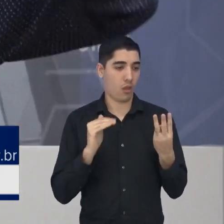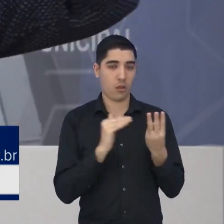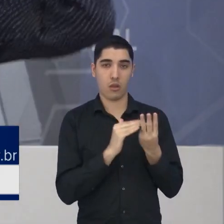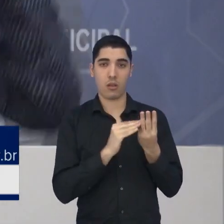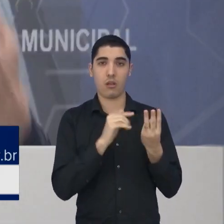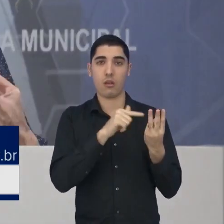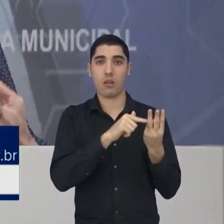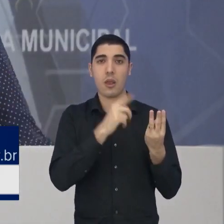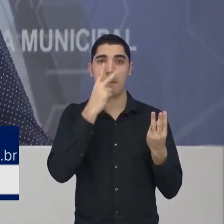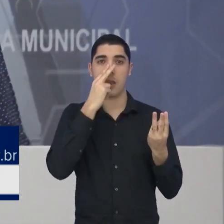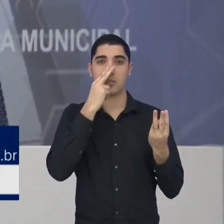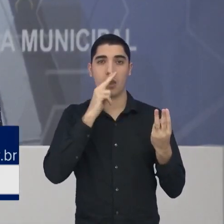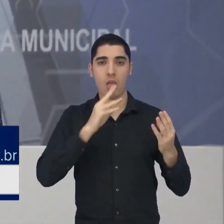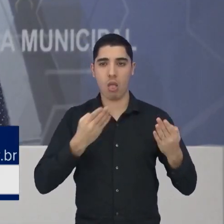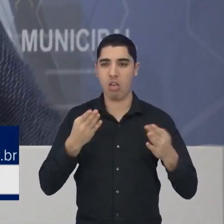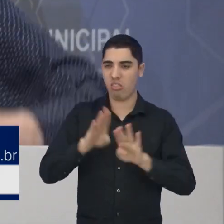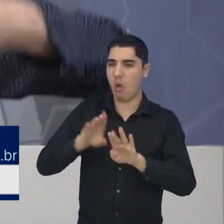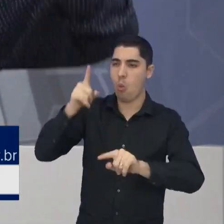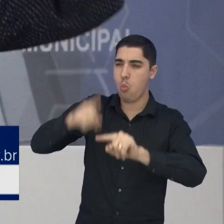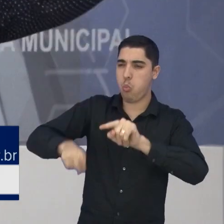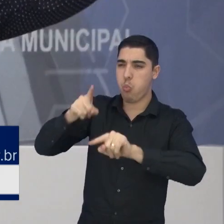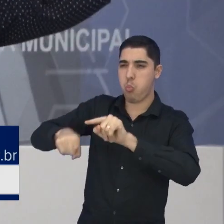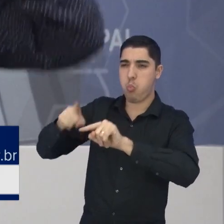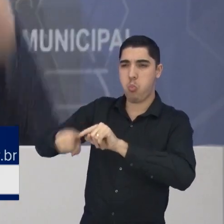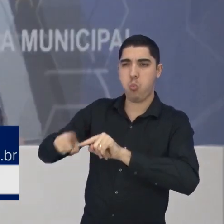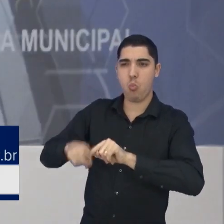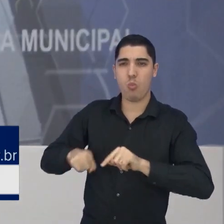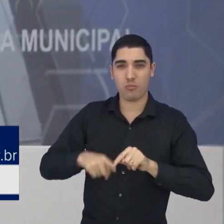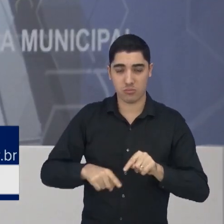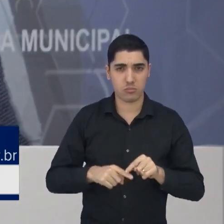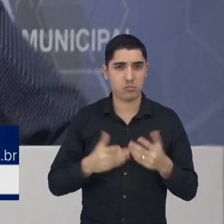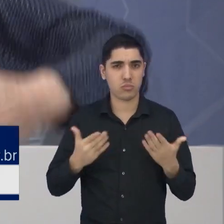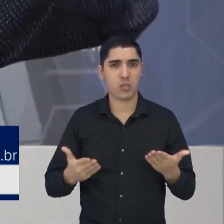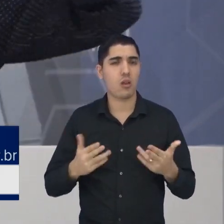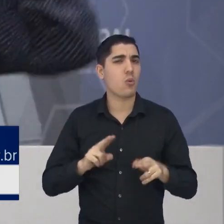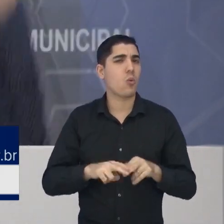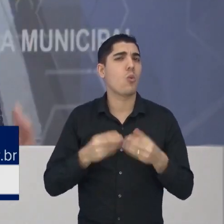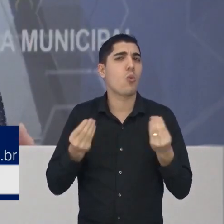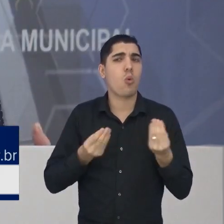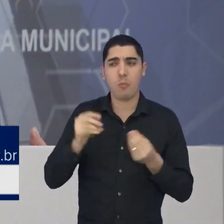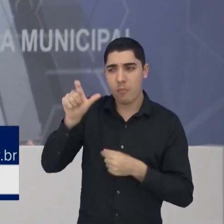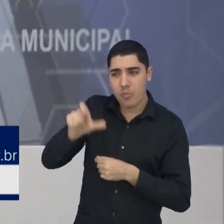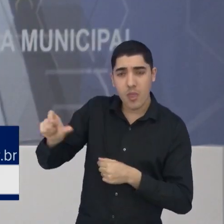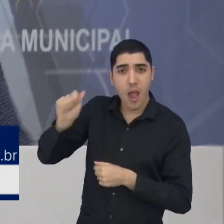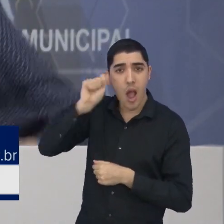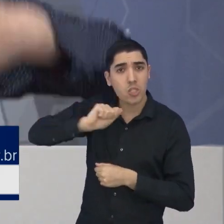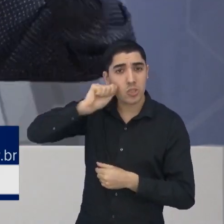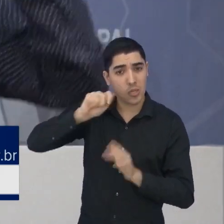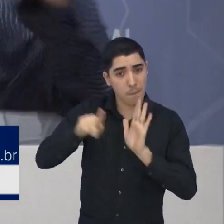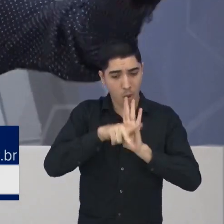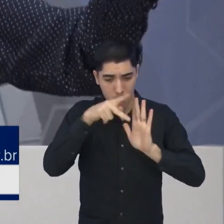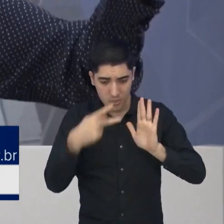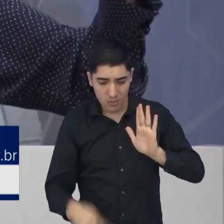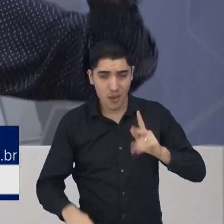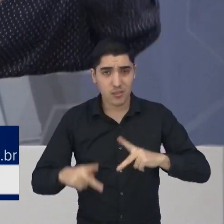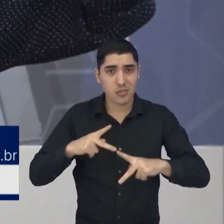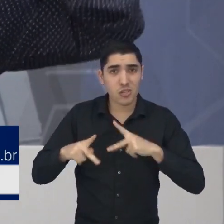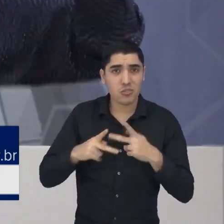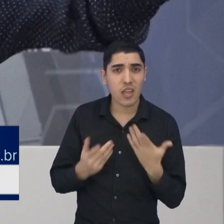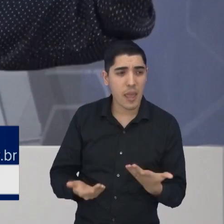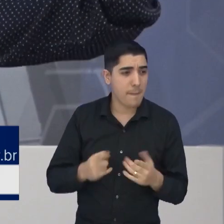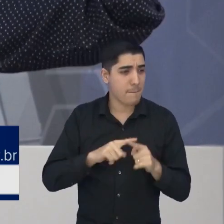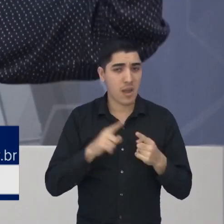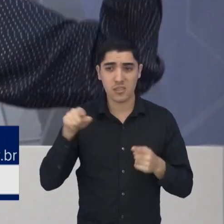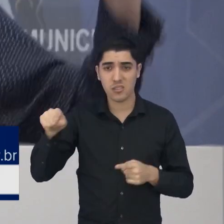Cultural fechando as portas para eles, que são da terra, que depende disso para abrir a porta,